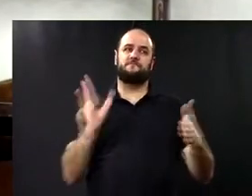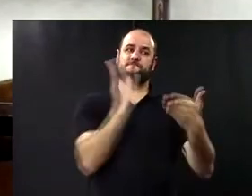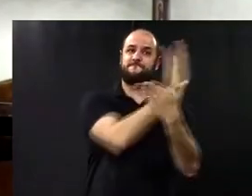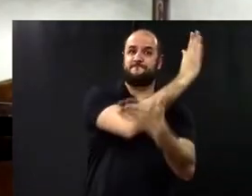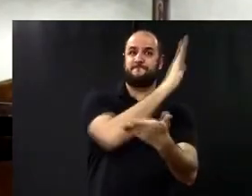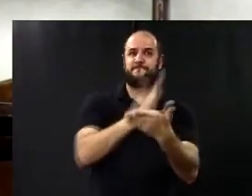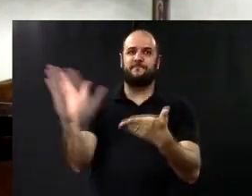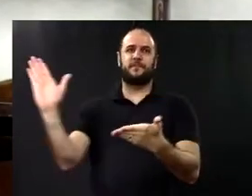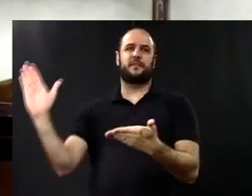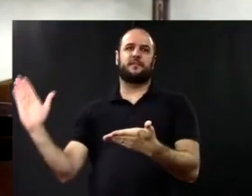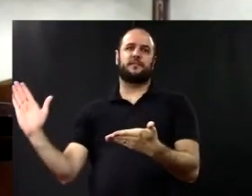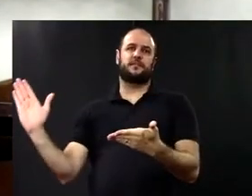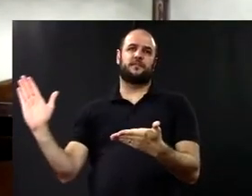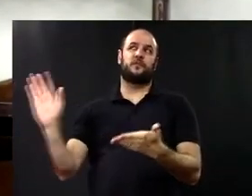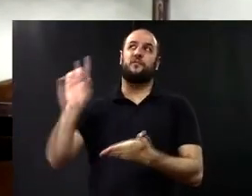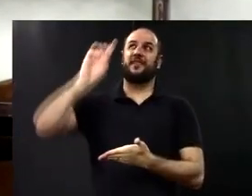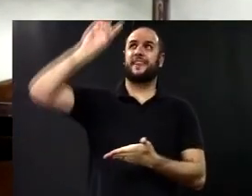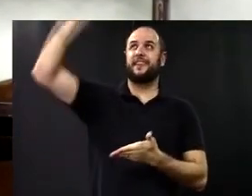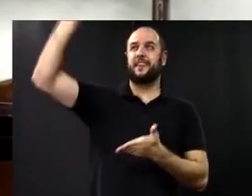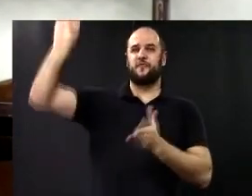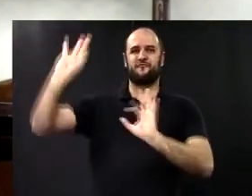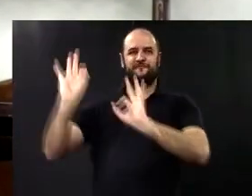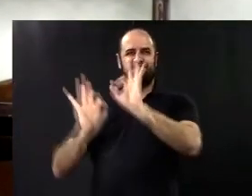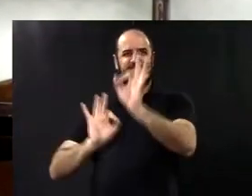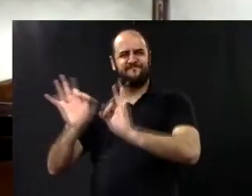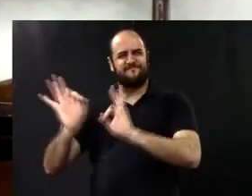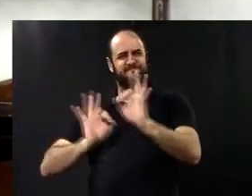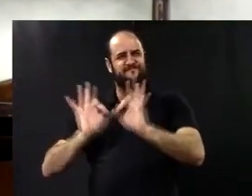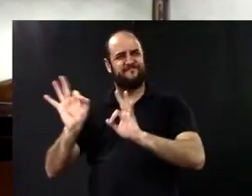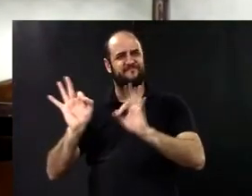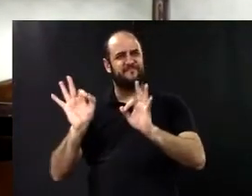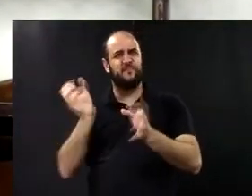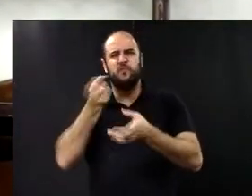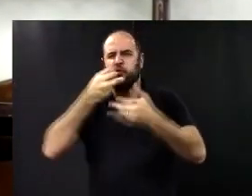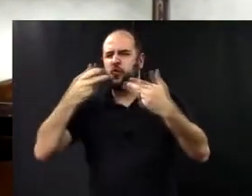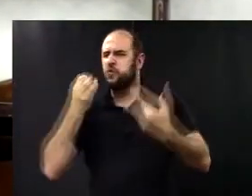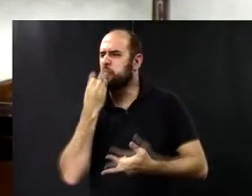que a disciplina de Deus, ela traz benefícios,